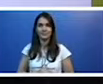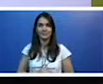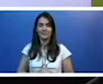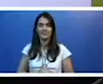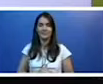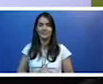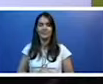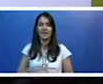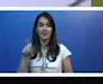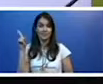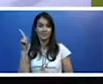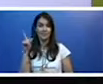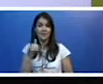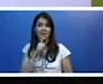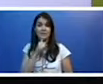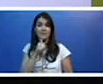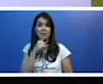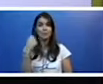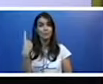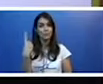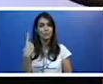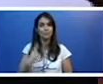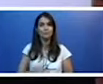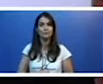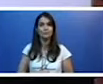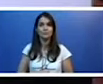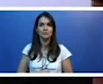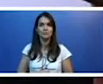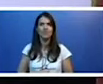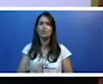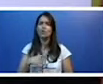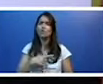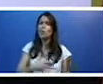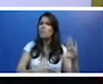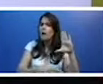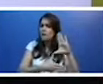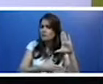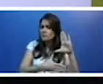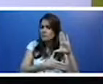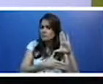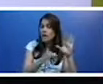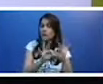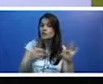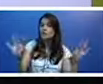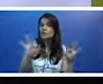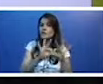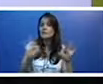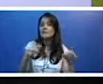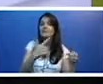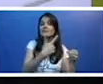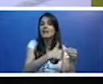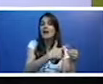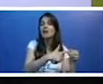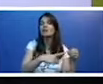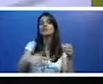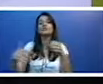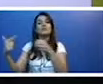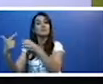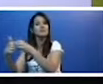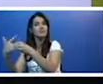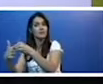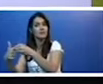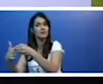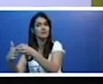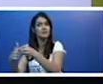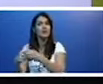aqui um último exemplo. Em certo mapa, a distância entre duas cidades é 2,1 centímetros